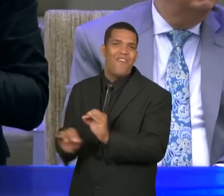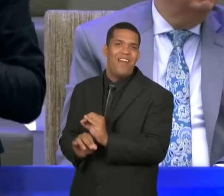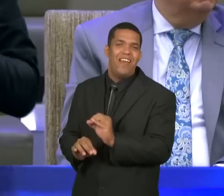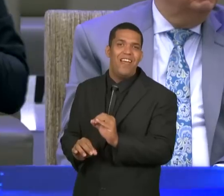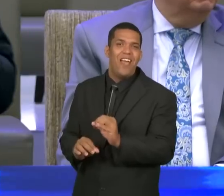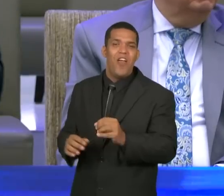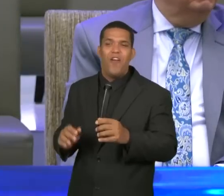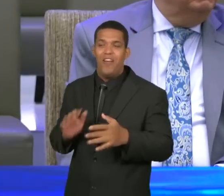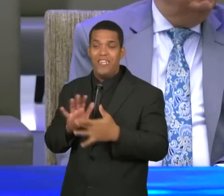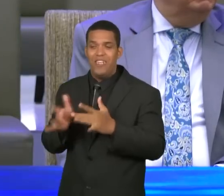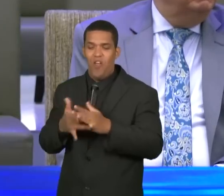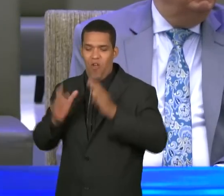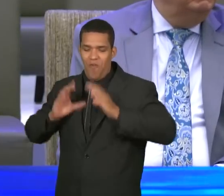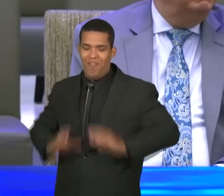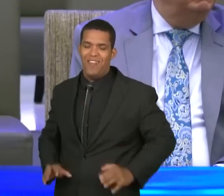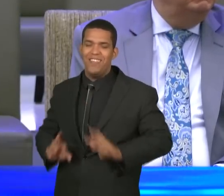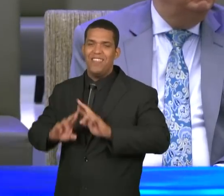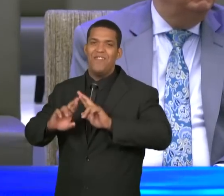suas feridas